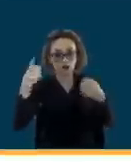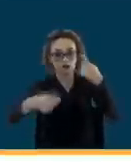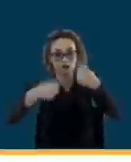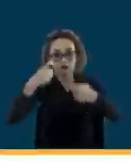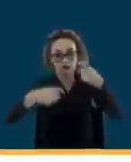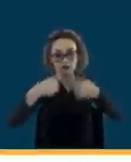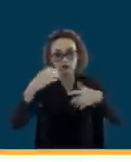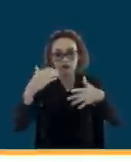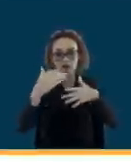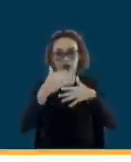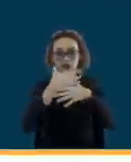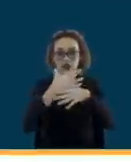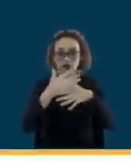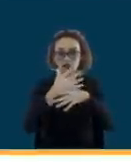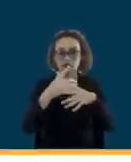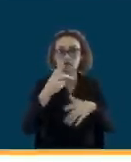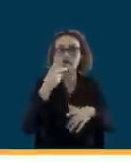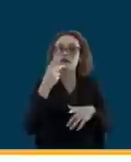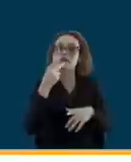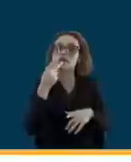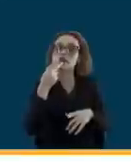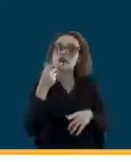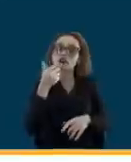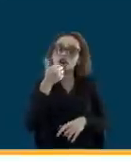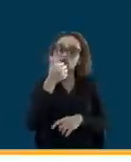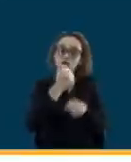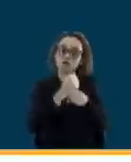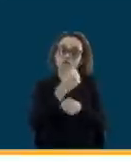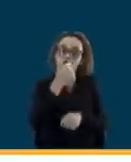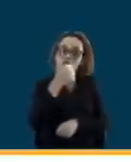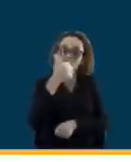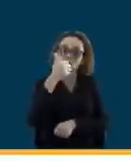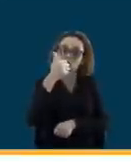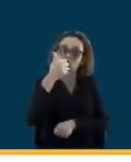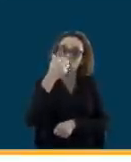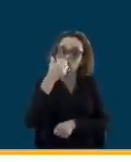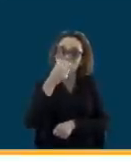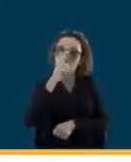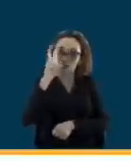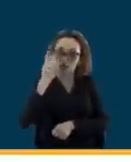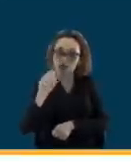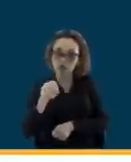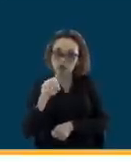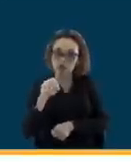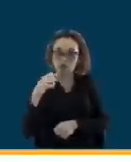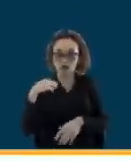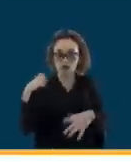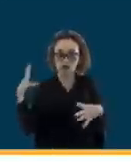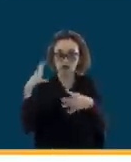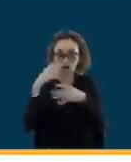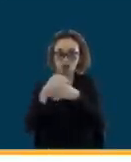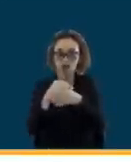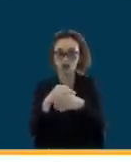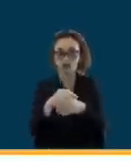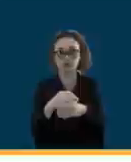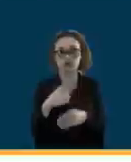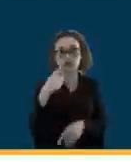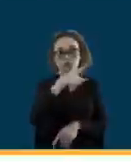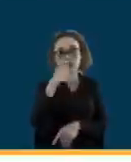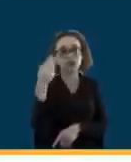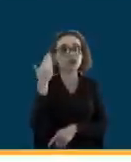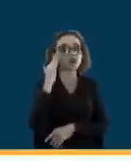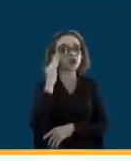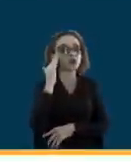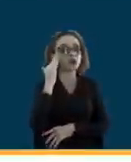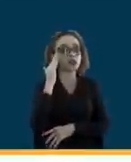Revolução Gloriosa, 1650, mais ou menos. Eu vou dar bem um resumo disso e vocês vão entender o que se